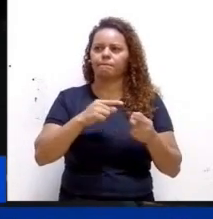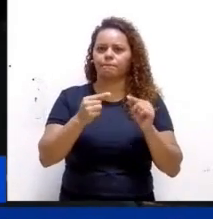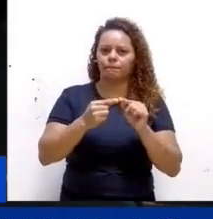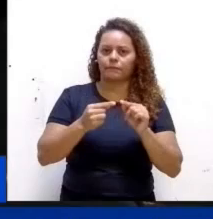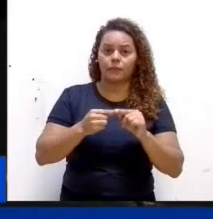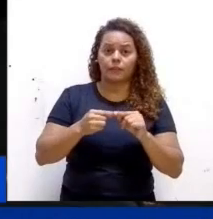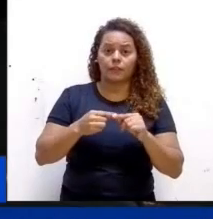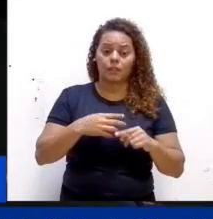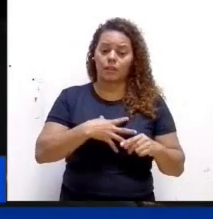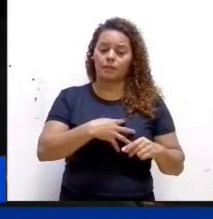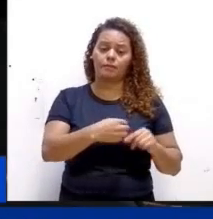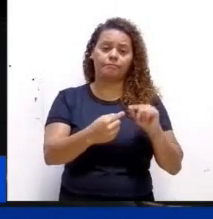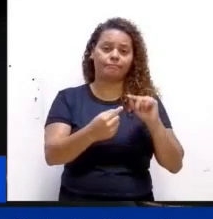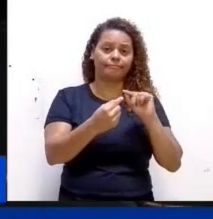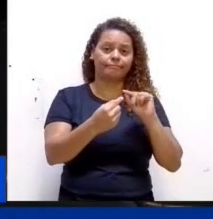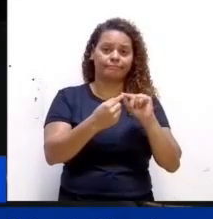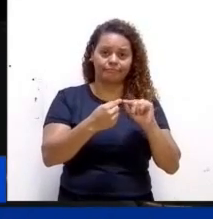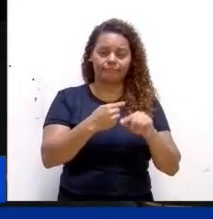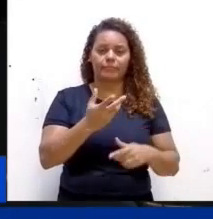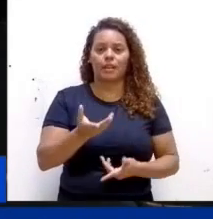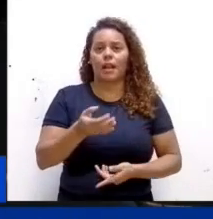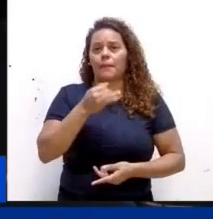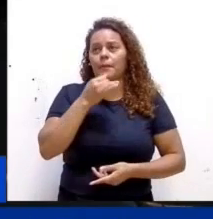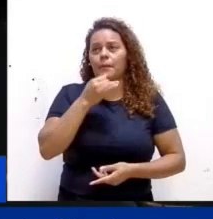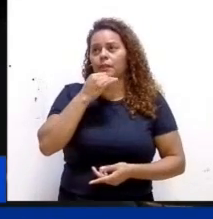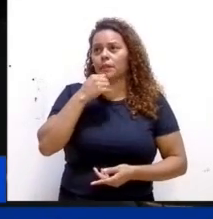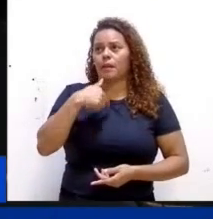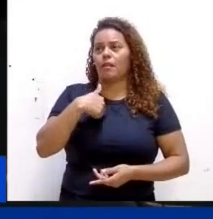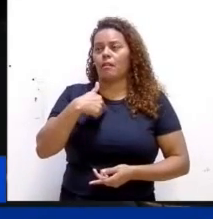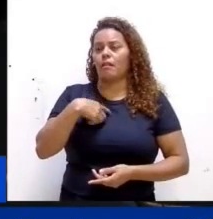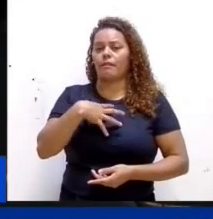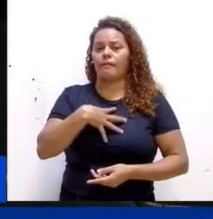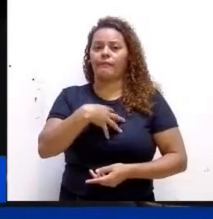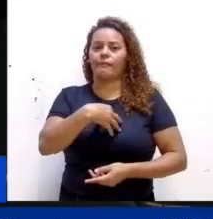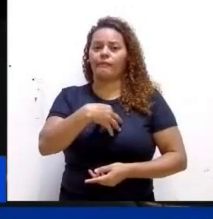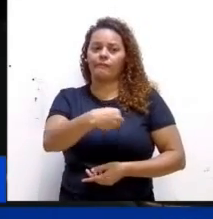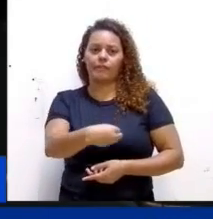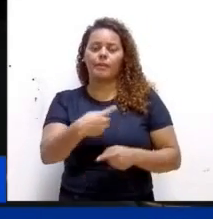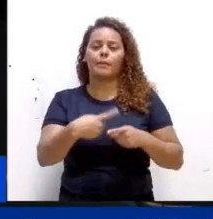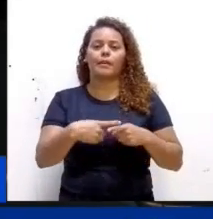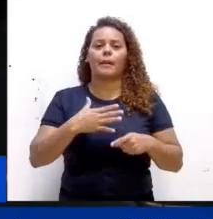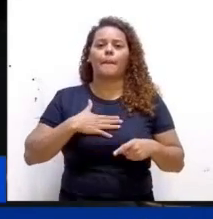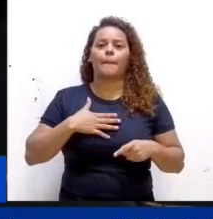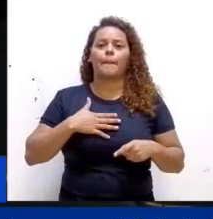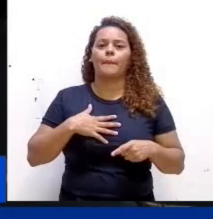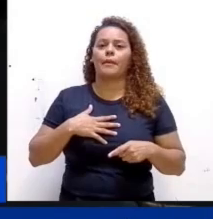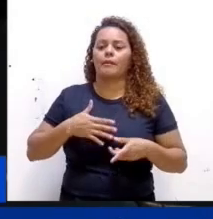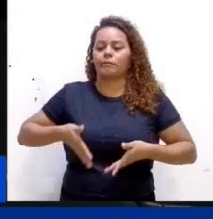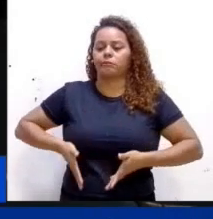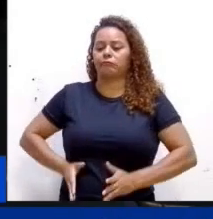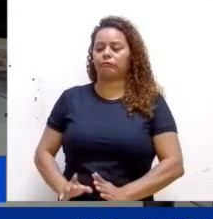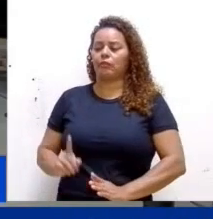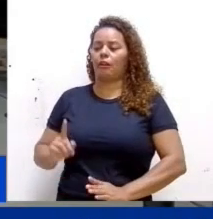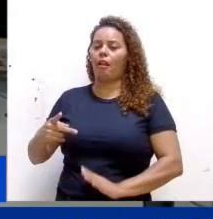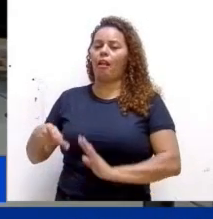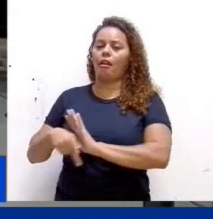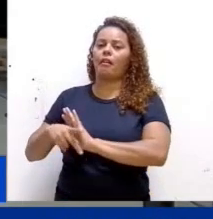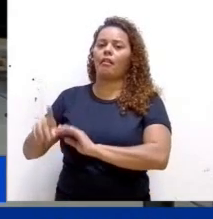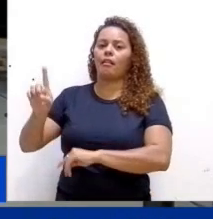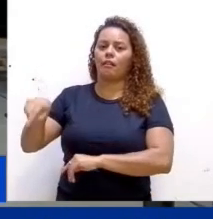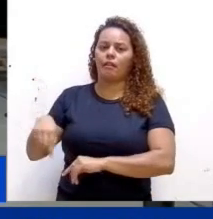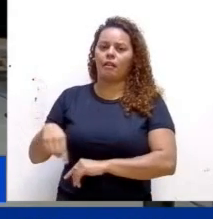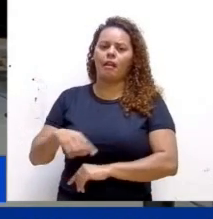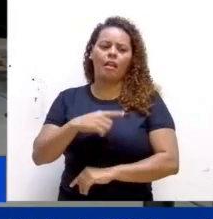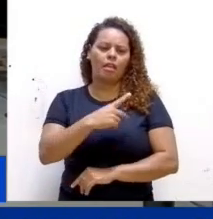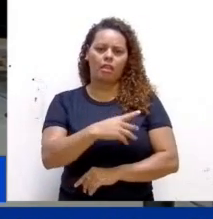É tudo filho. Ah, mas eu sou mais filha porque eu sou biológica, meu irmão é adotado, ele tem menos,